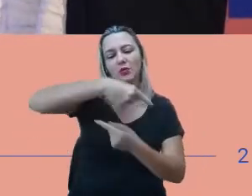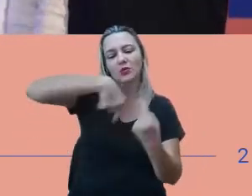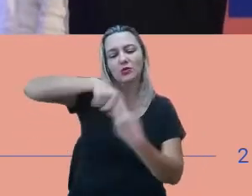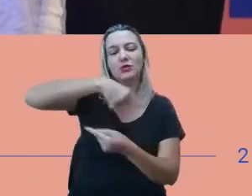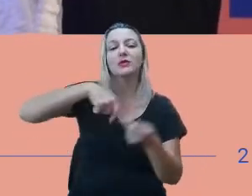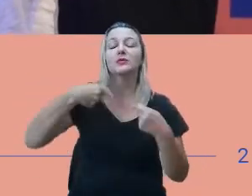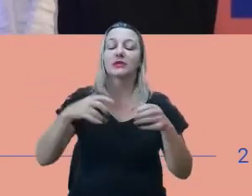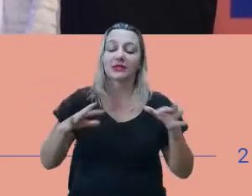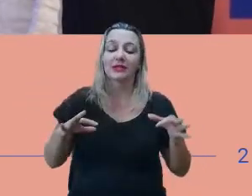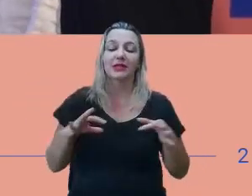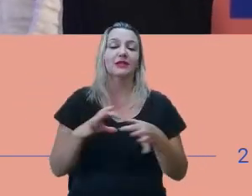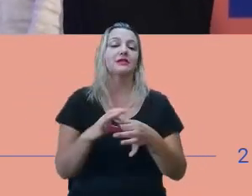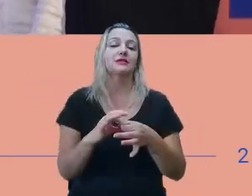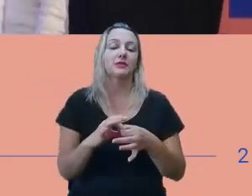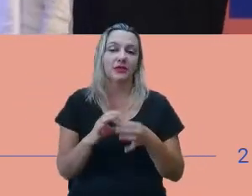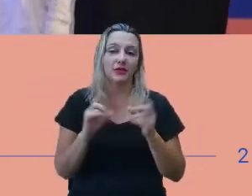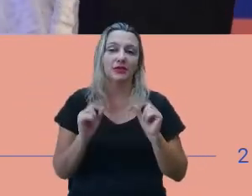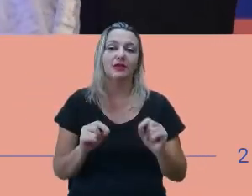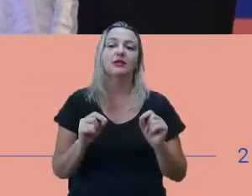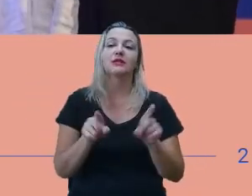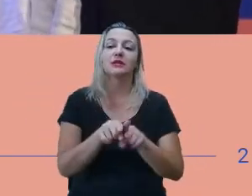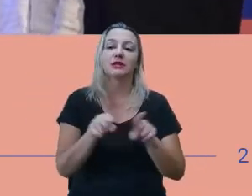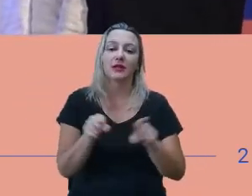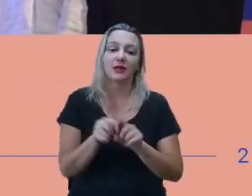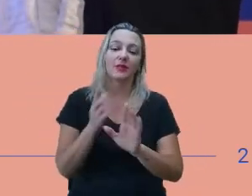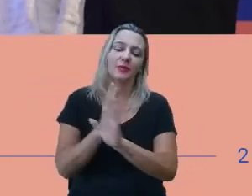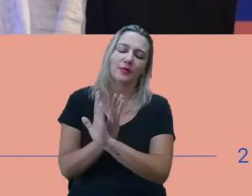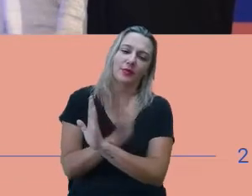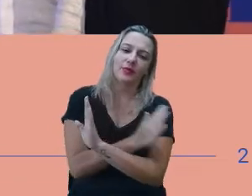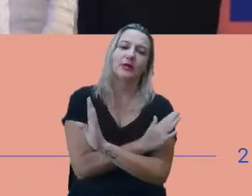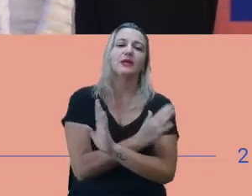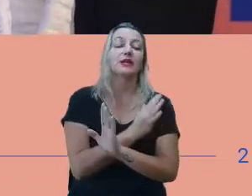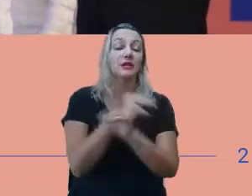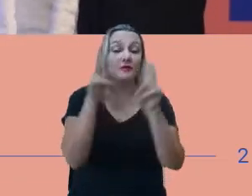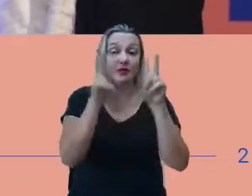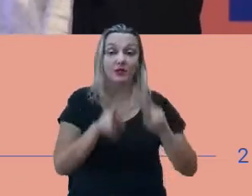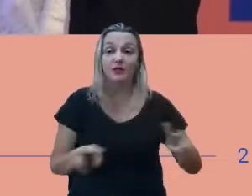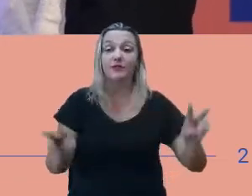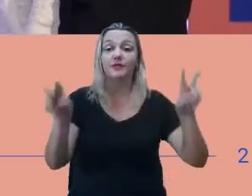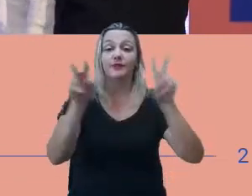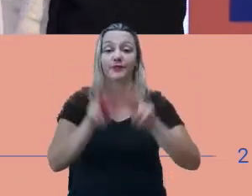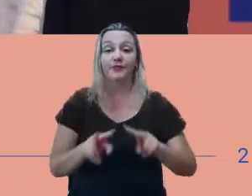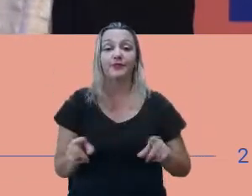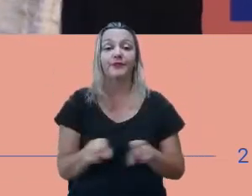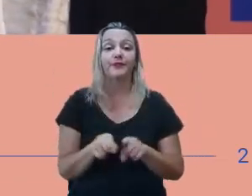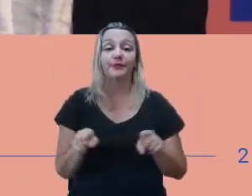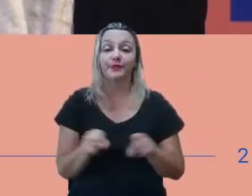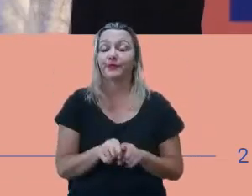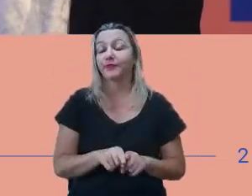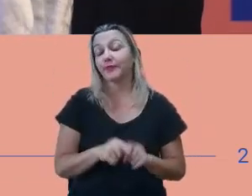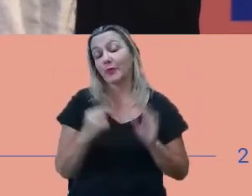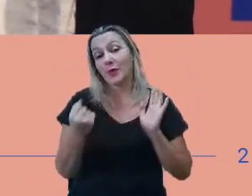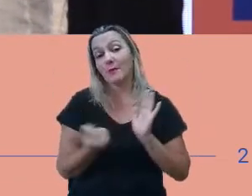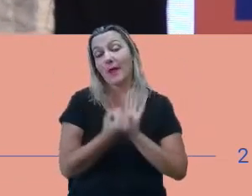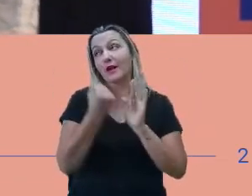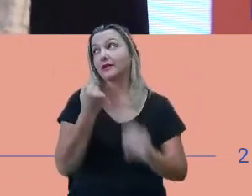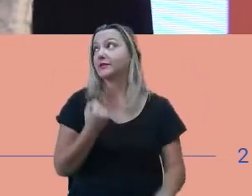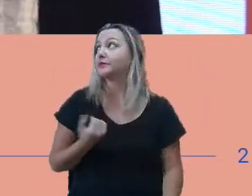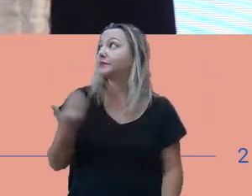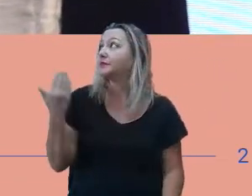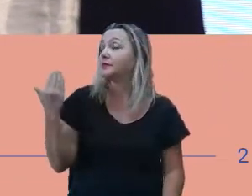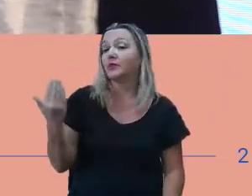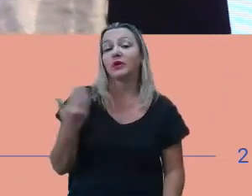Integração da cadeia produtiva a gente precisa dessa visão sistêmica um caso marcante é do